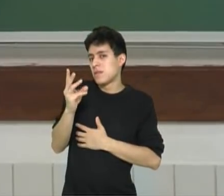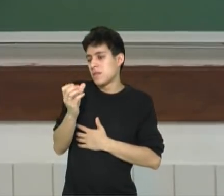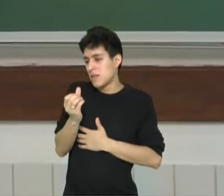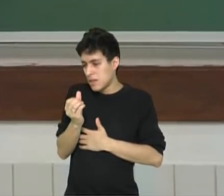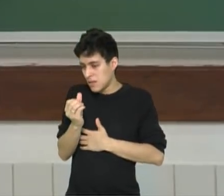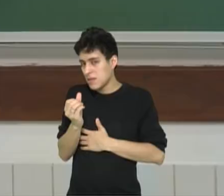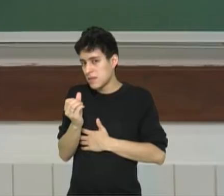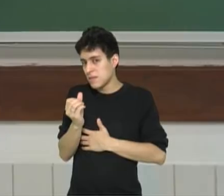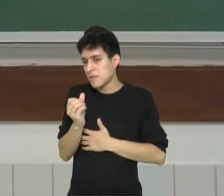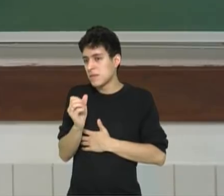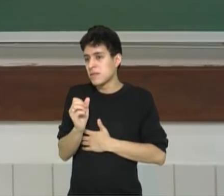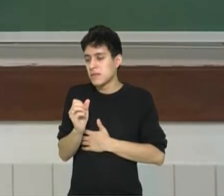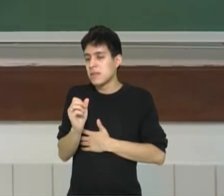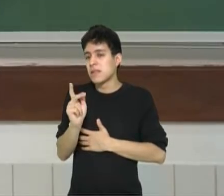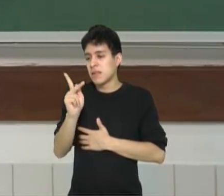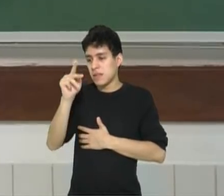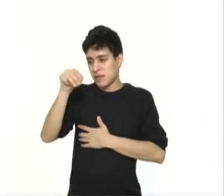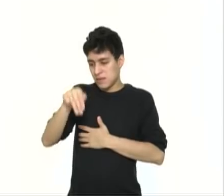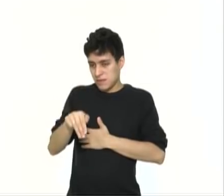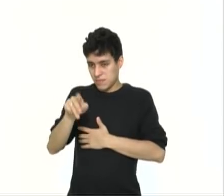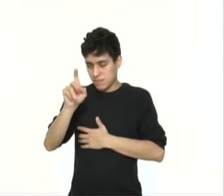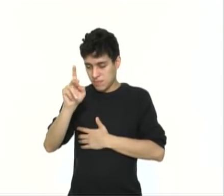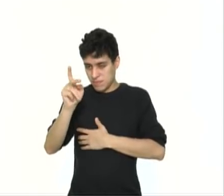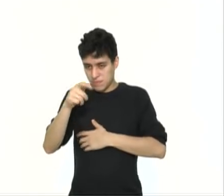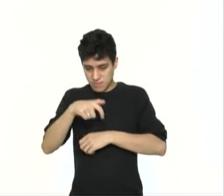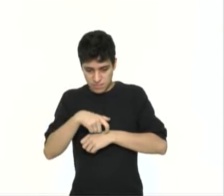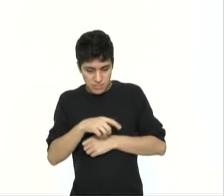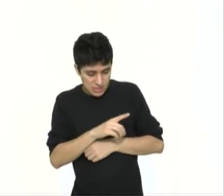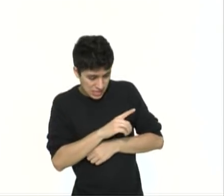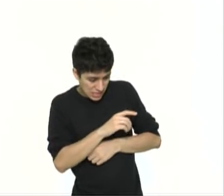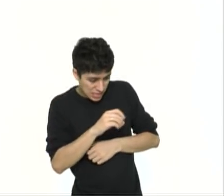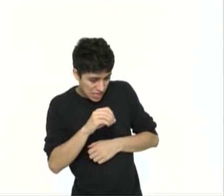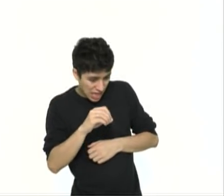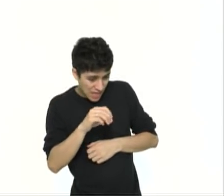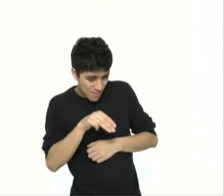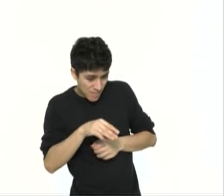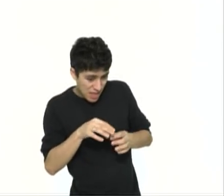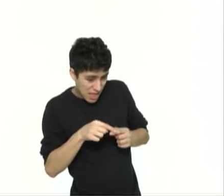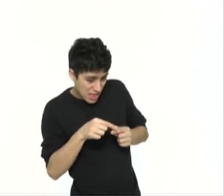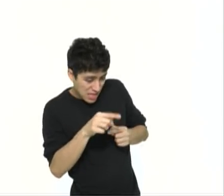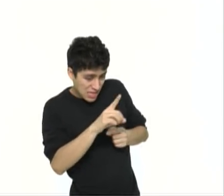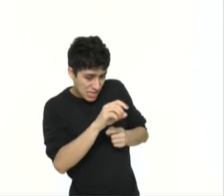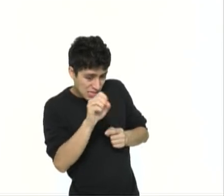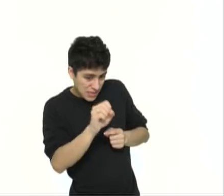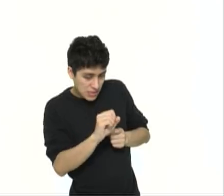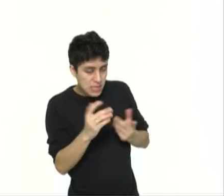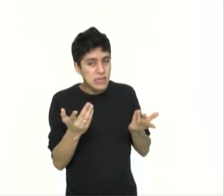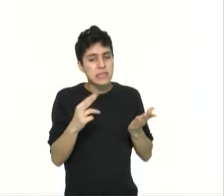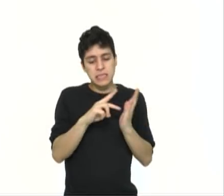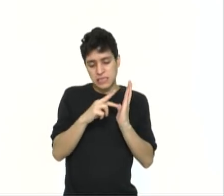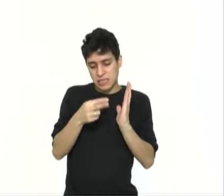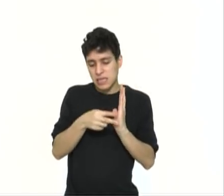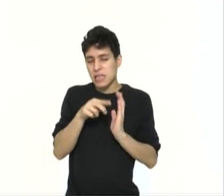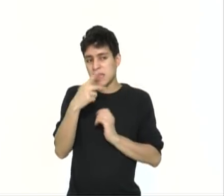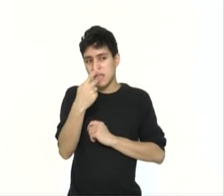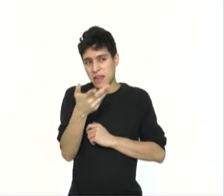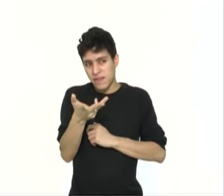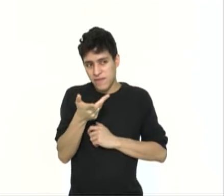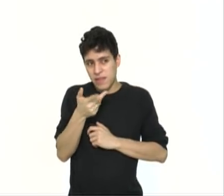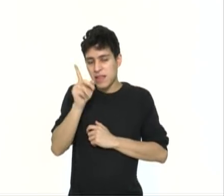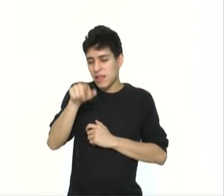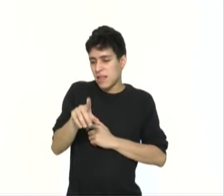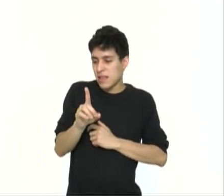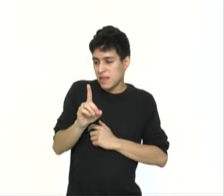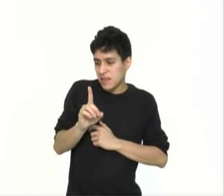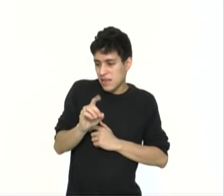36. Então, se ele corre 100 metros em 10 segundos, ele desenvolveu uma velocidade média de